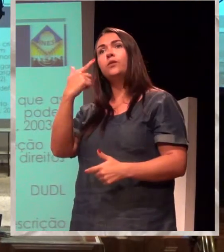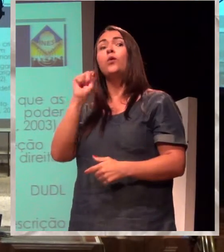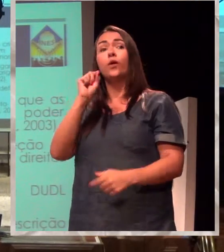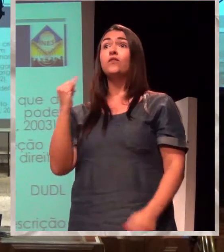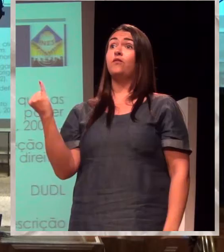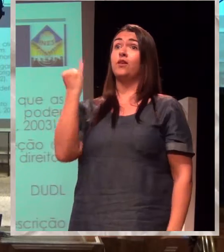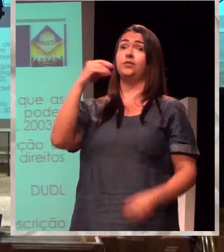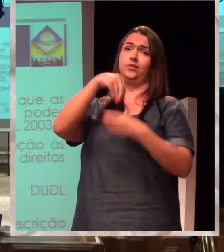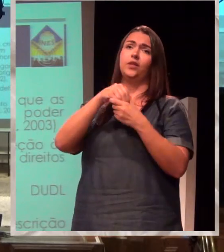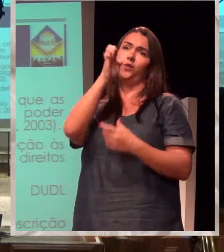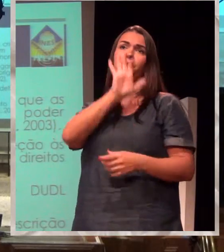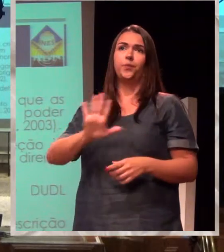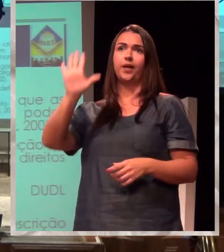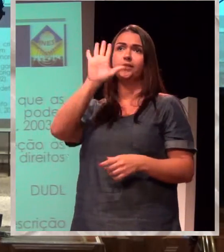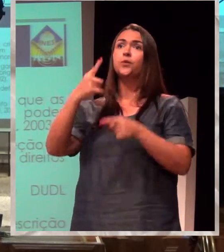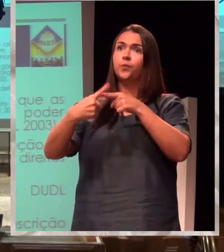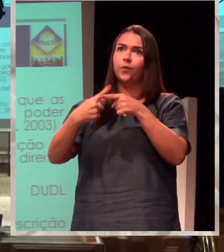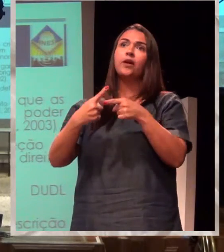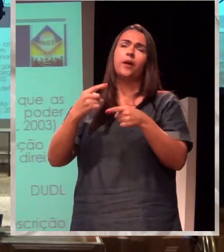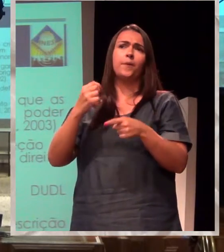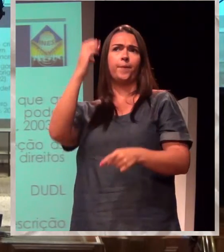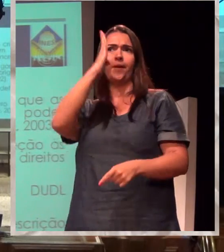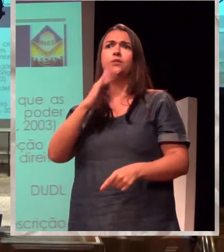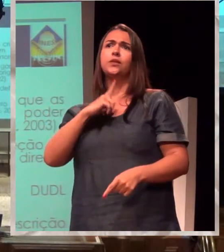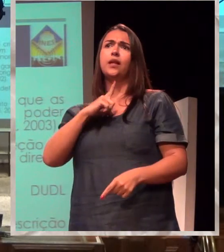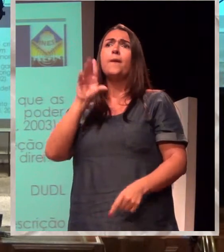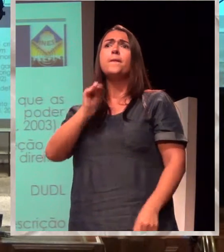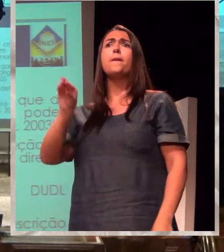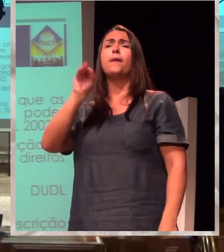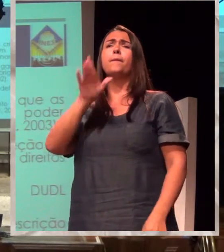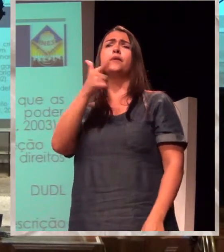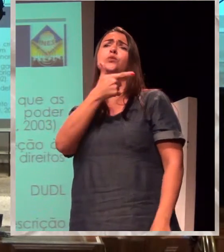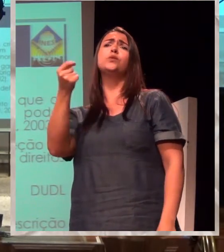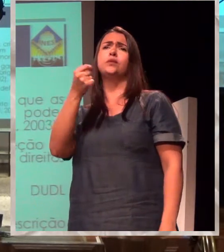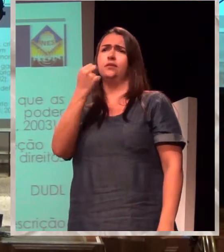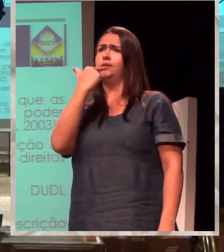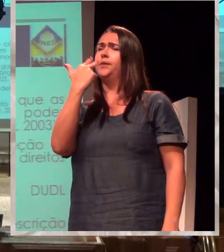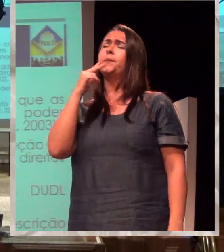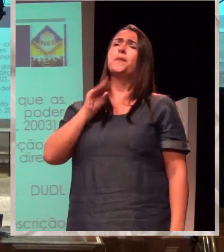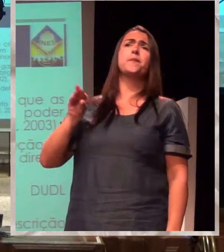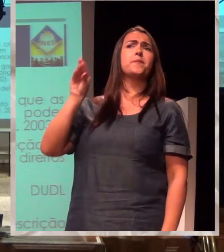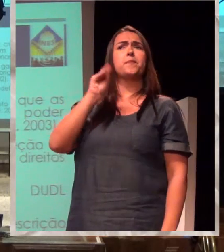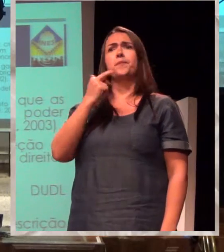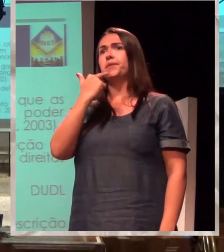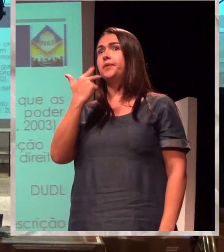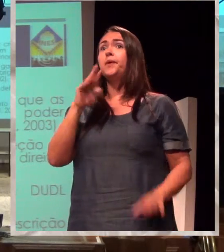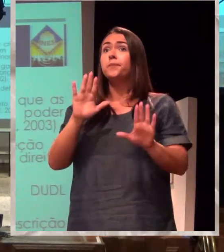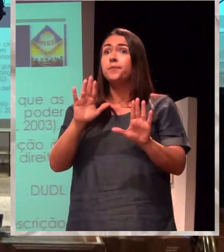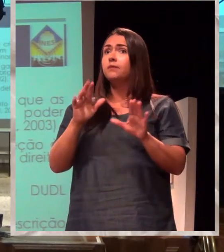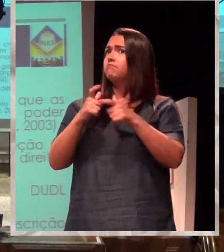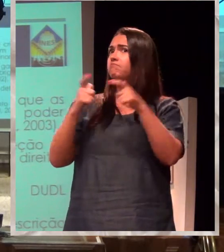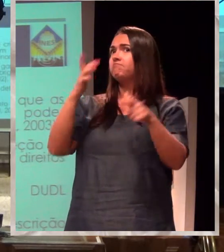valorização no Brasil, né, porque são faladas mais de 200 línguas no Brasil e muitas pessoas